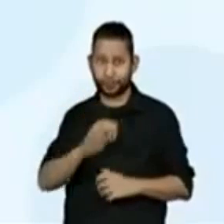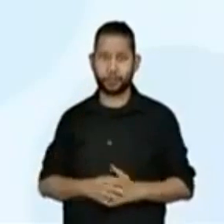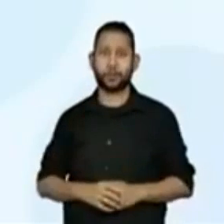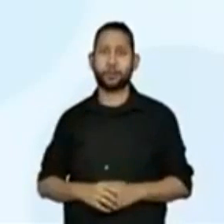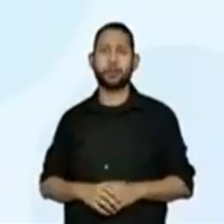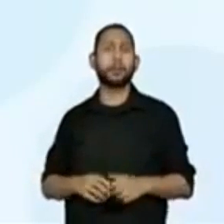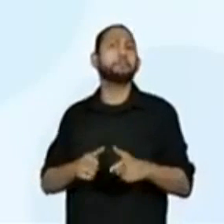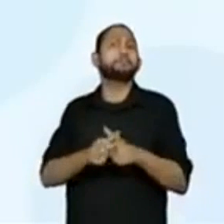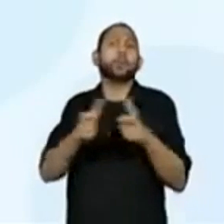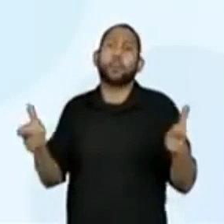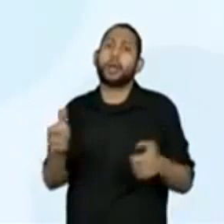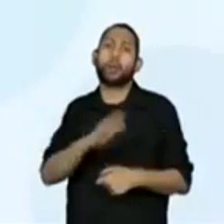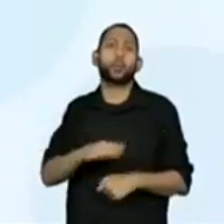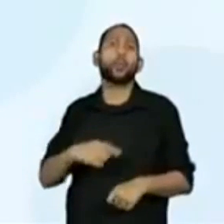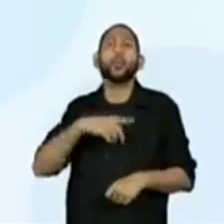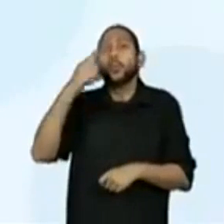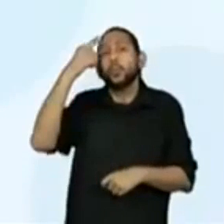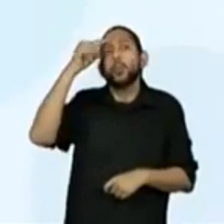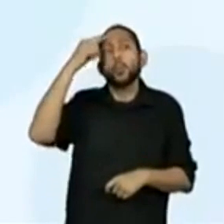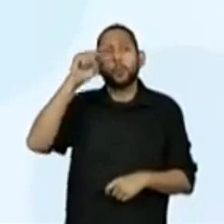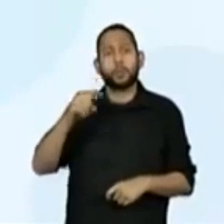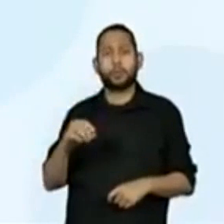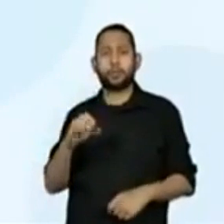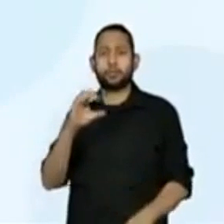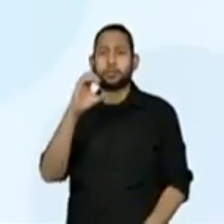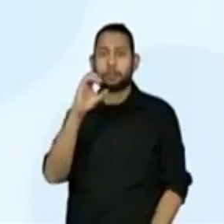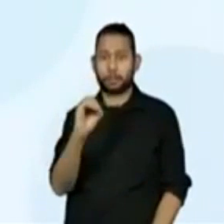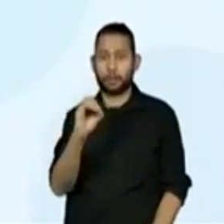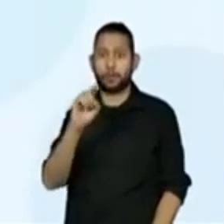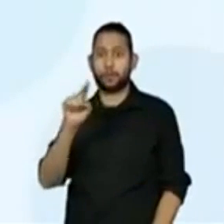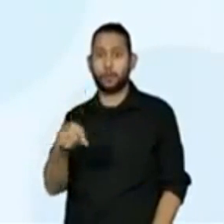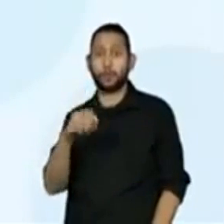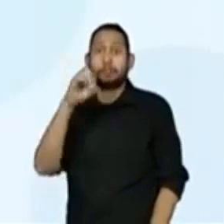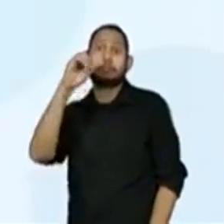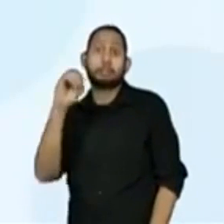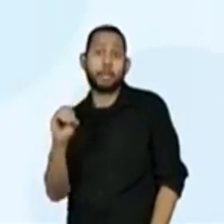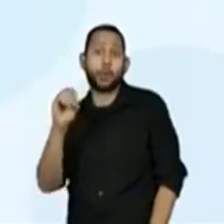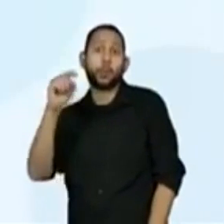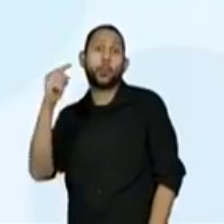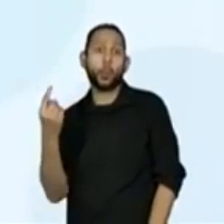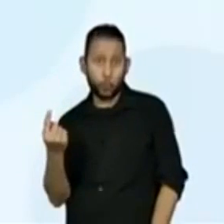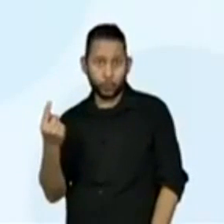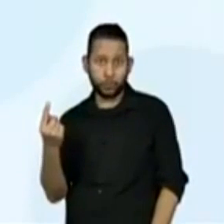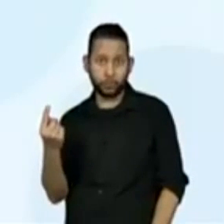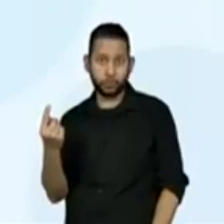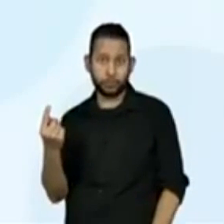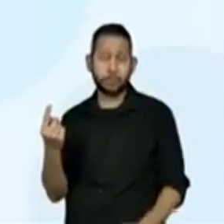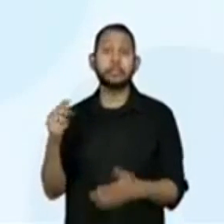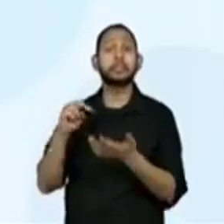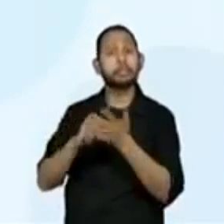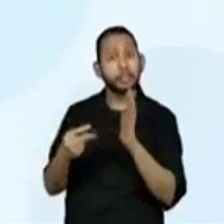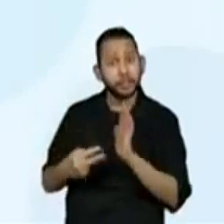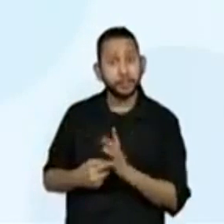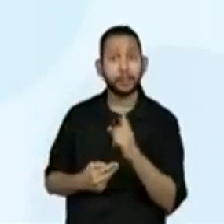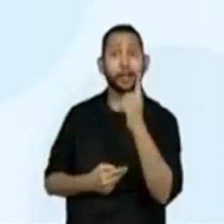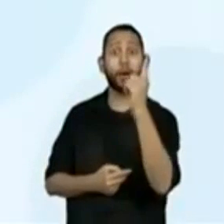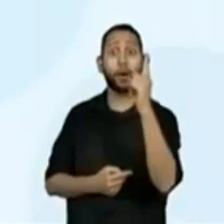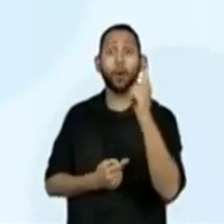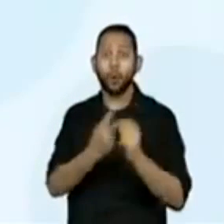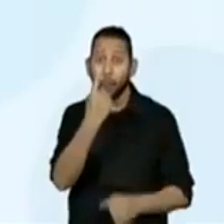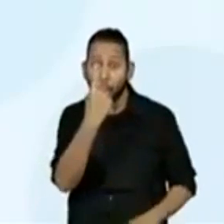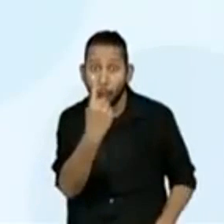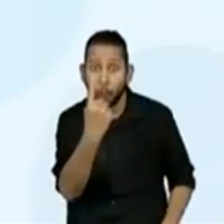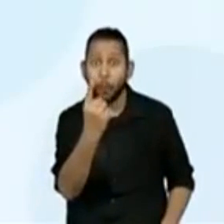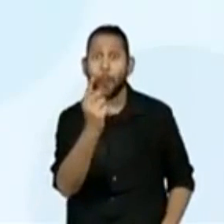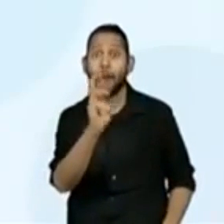centésimo, eu vi que alguns alunos ficaram com dúvida em relação a isso ontem. 1 centésimo do real é a